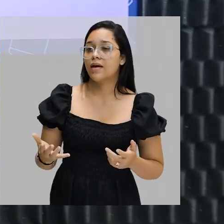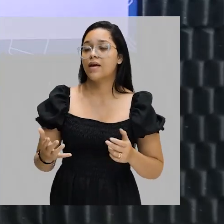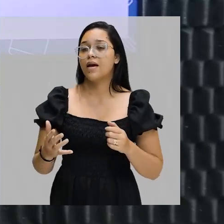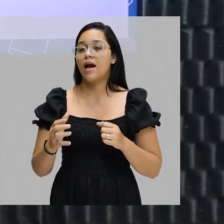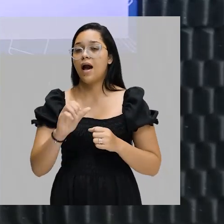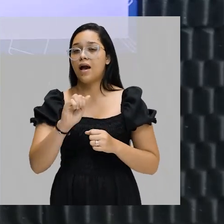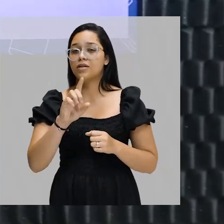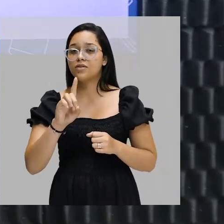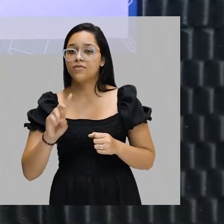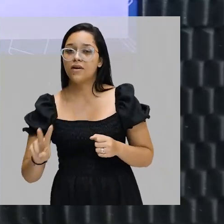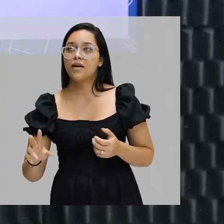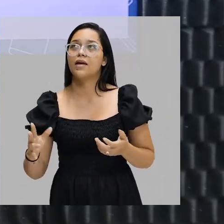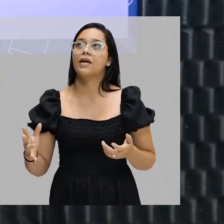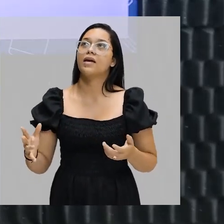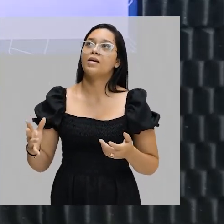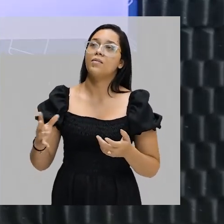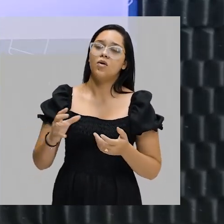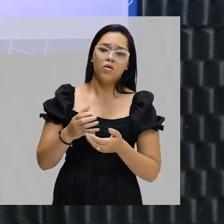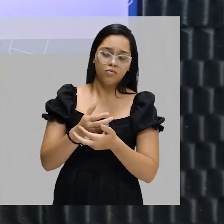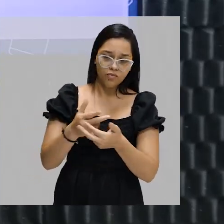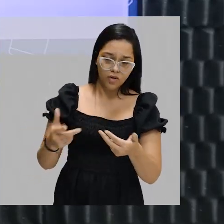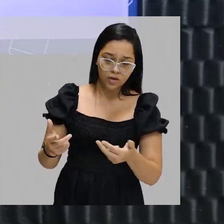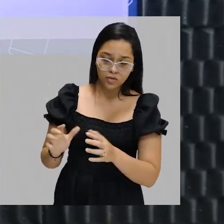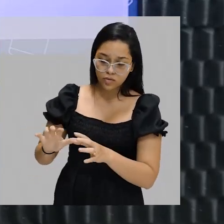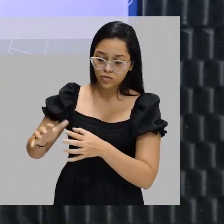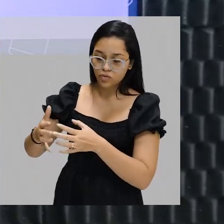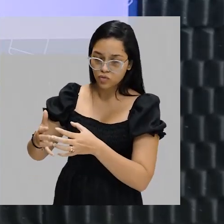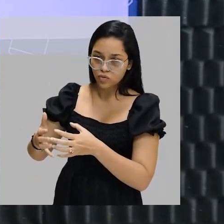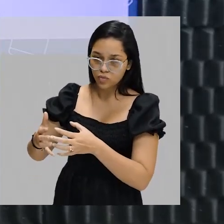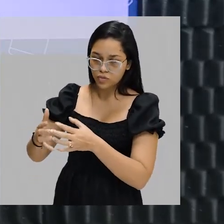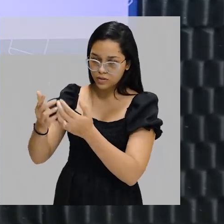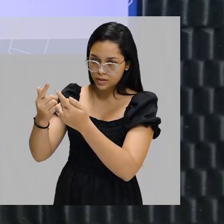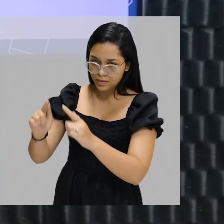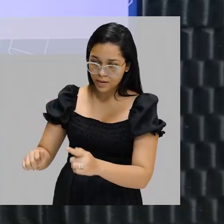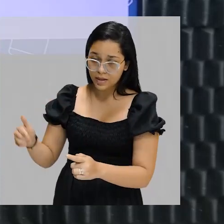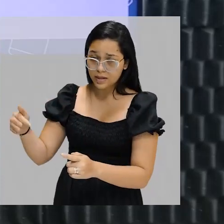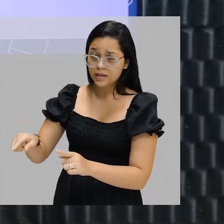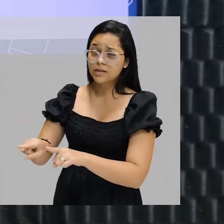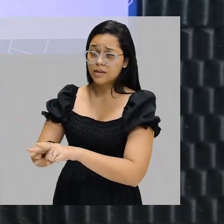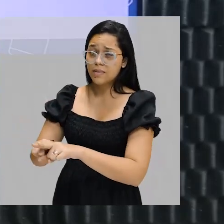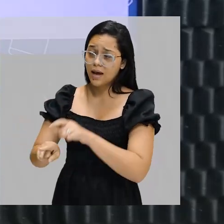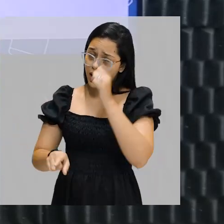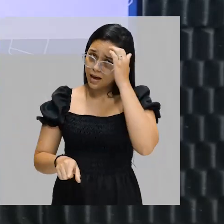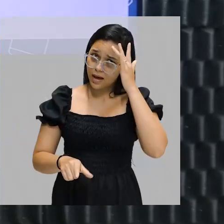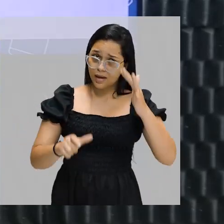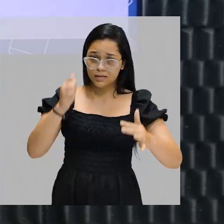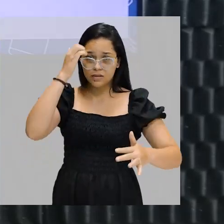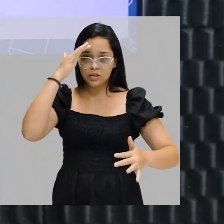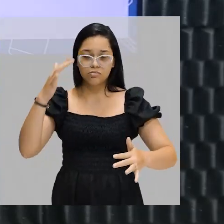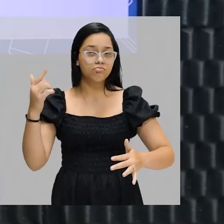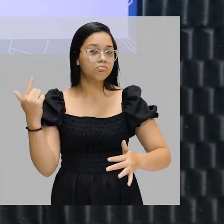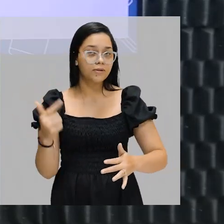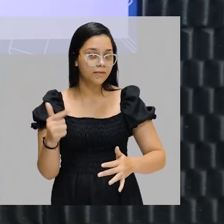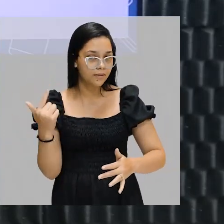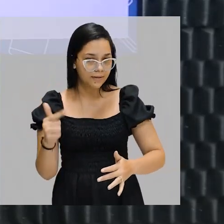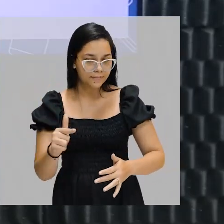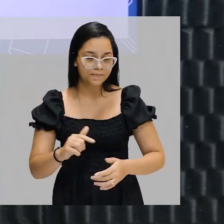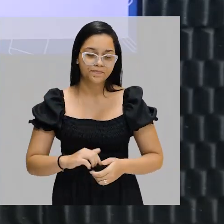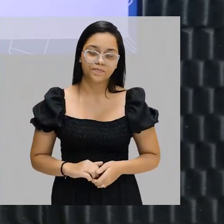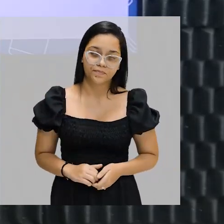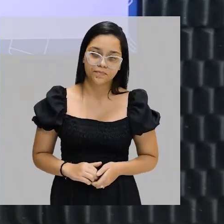advérbio conjunção preposição a interjeição não varia Tá certo